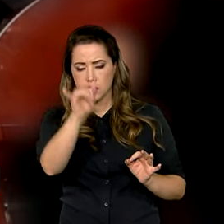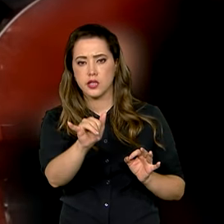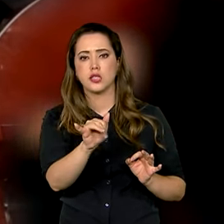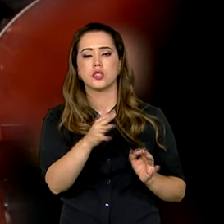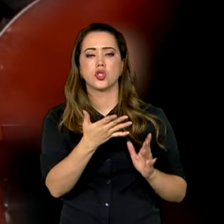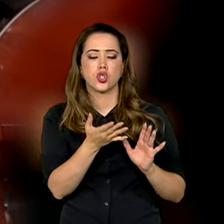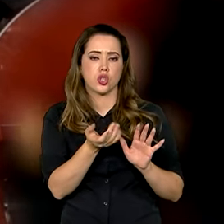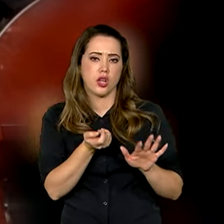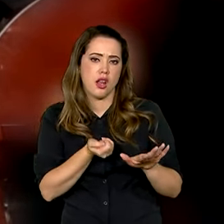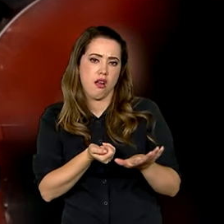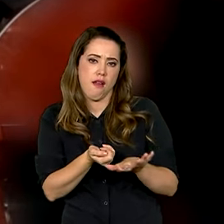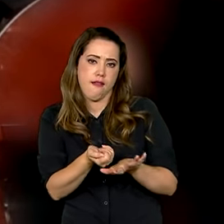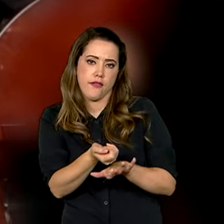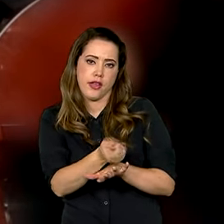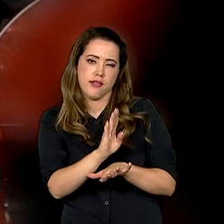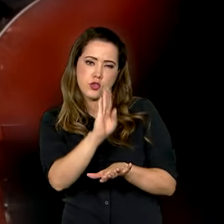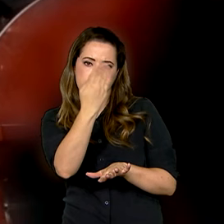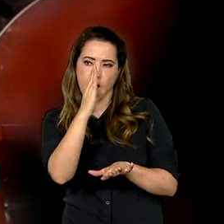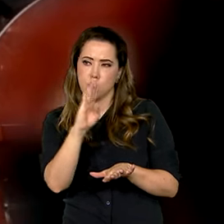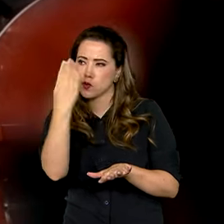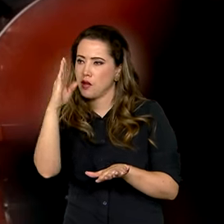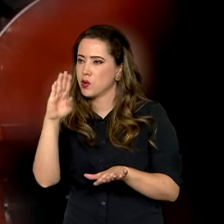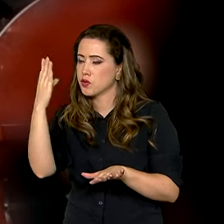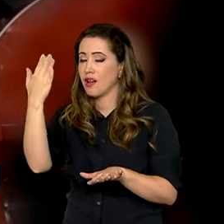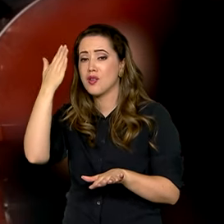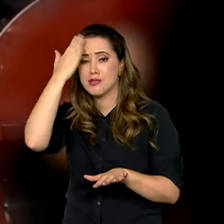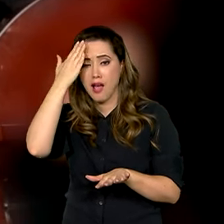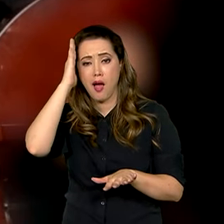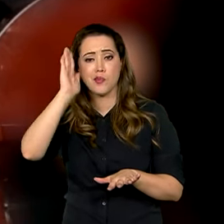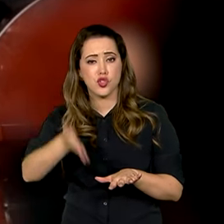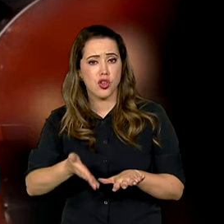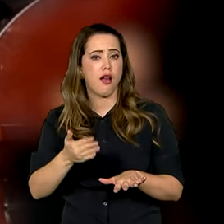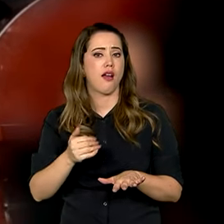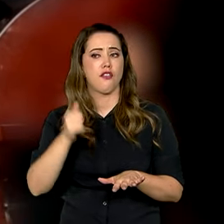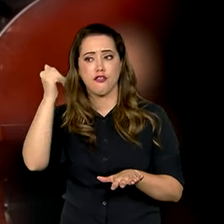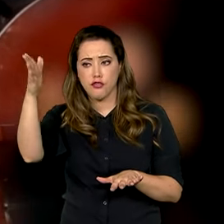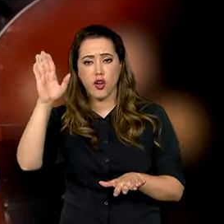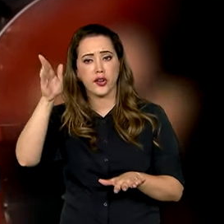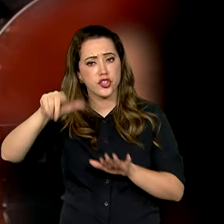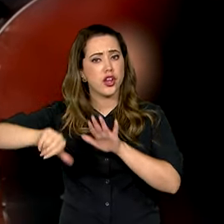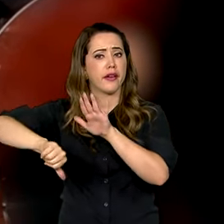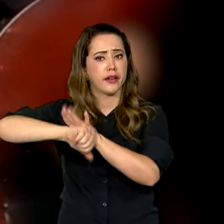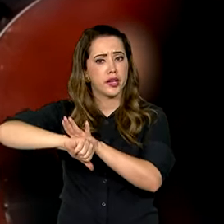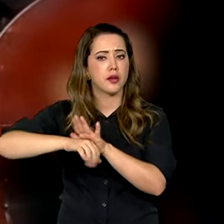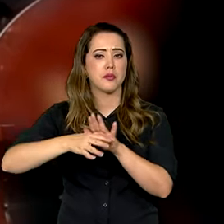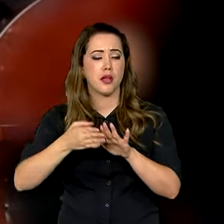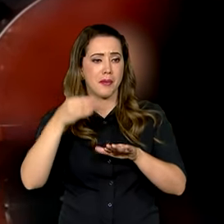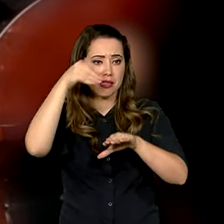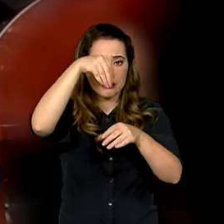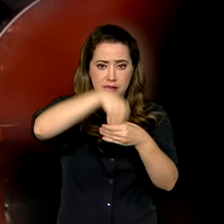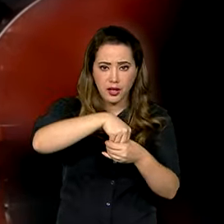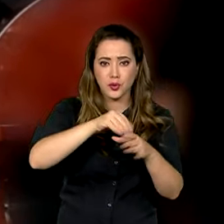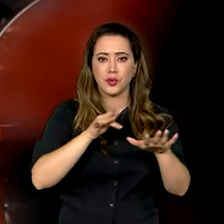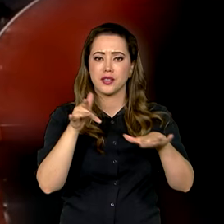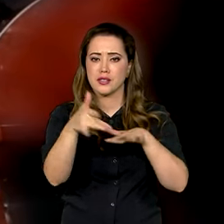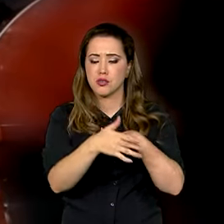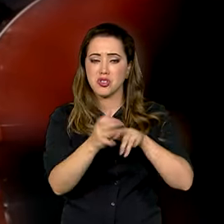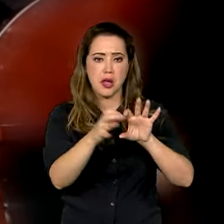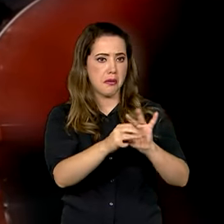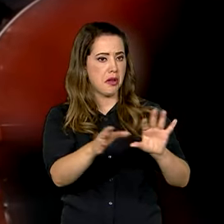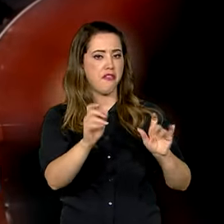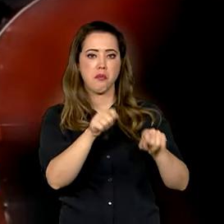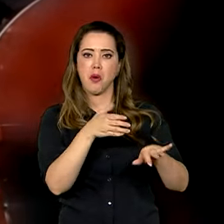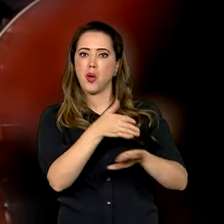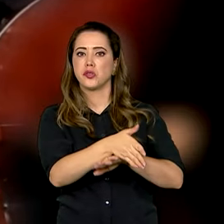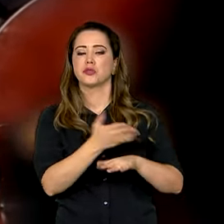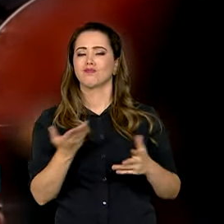livre circulação de conteúdo que já é considerado ilegal fora das redes e que circula livremente nas redes. E eles